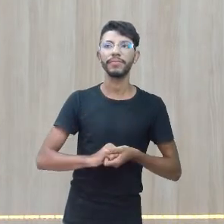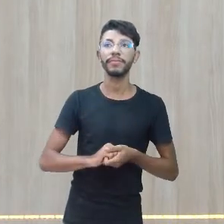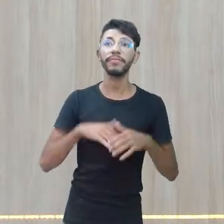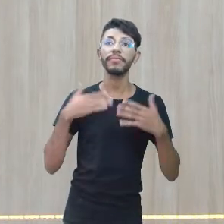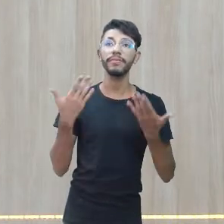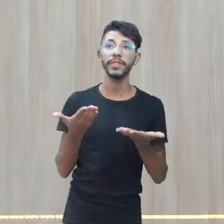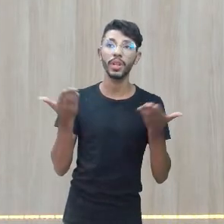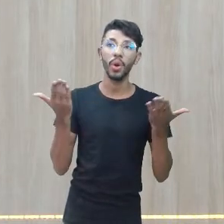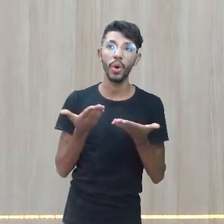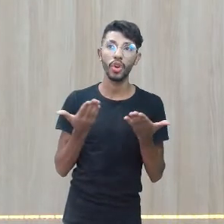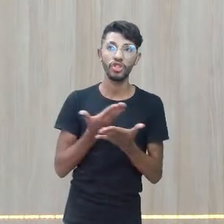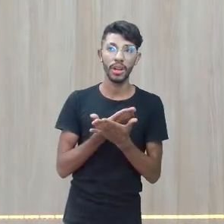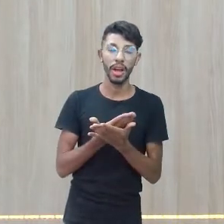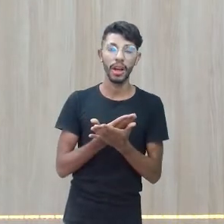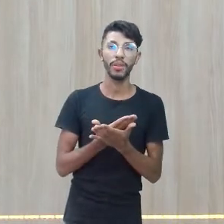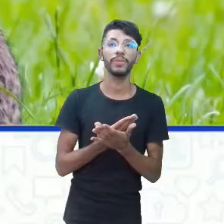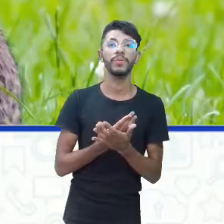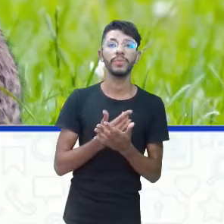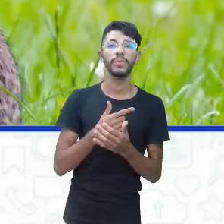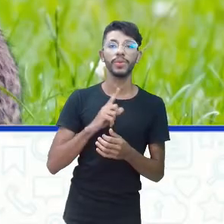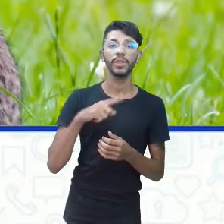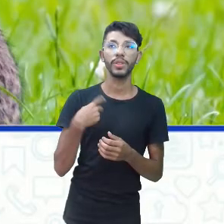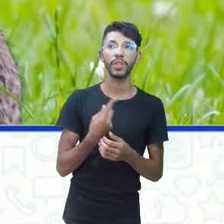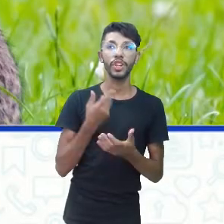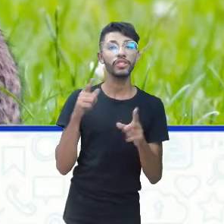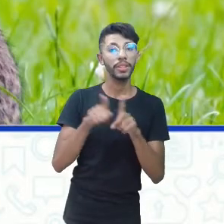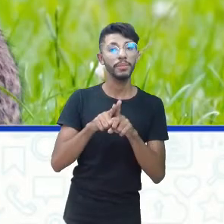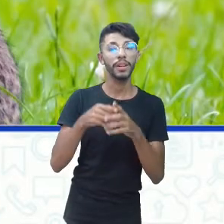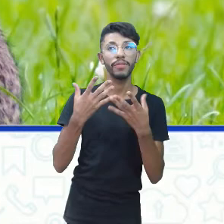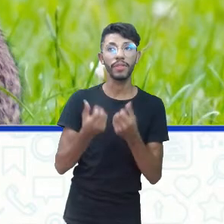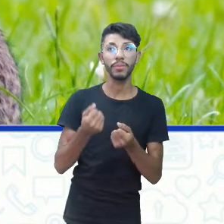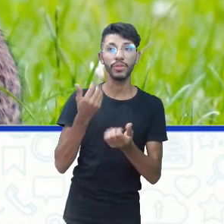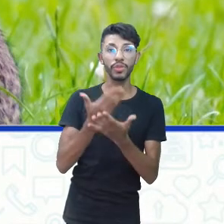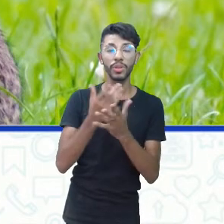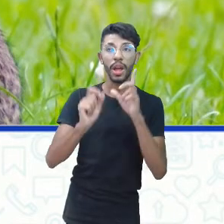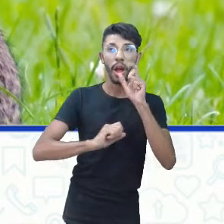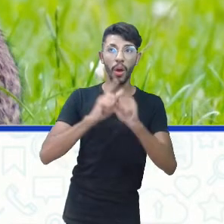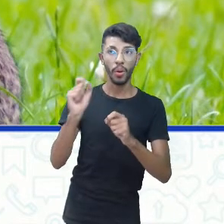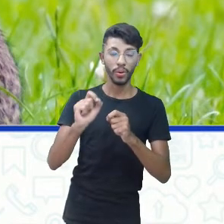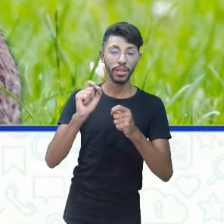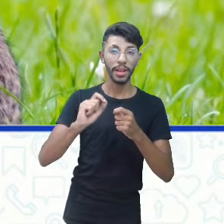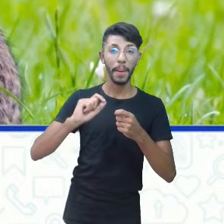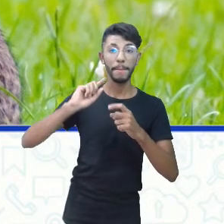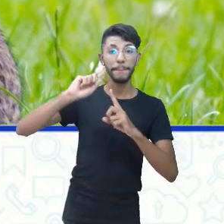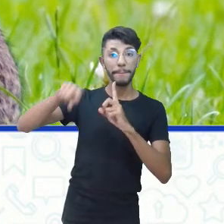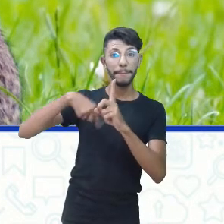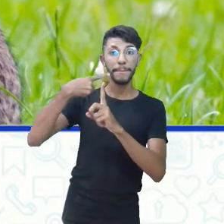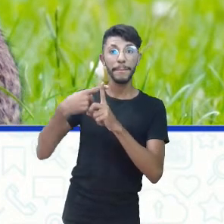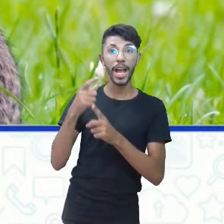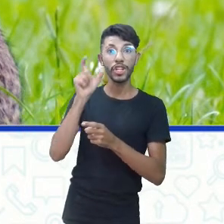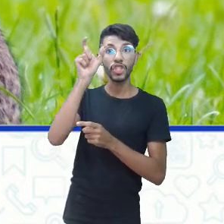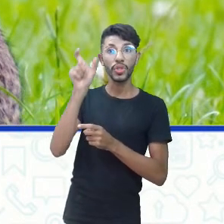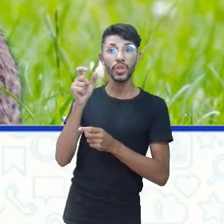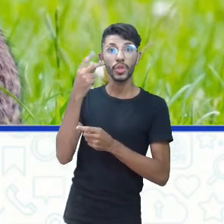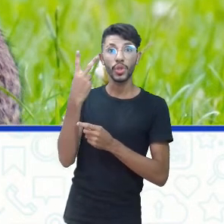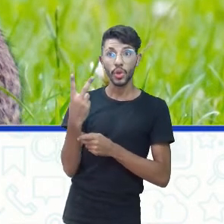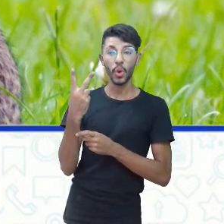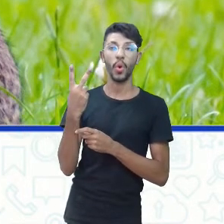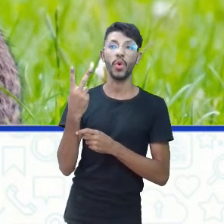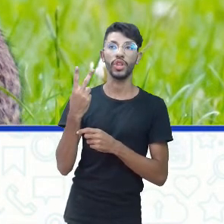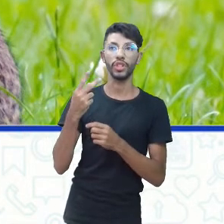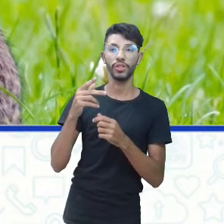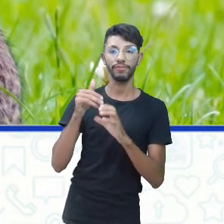Nesta aula estudaremos mais 2 fabulistas incríveis, que é La Fontaine e Monteiro